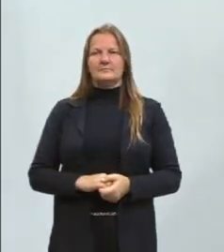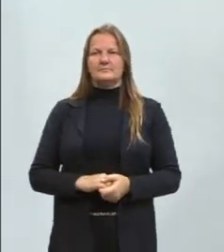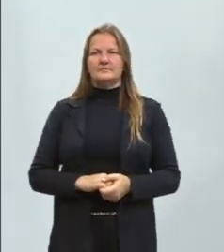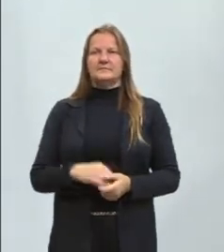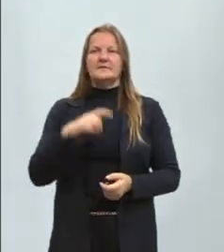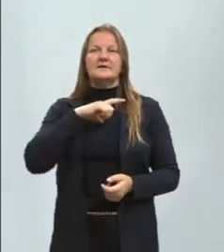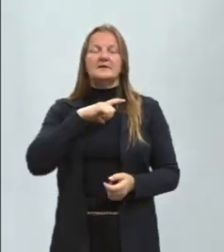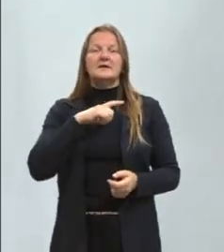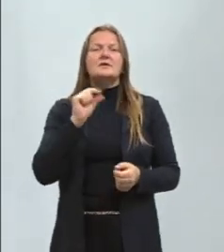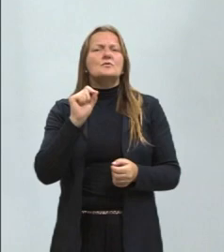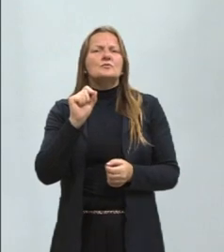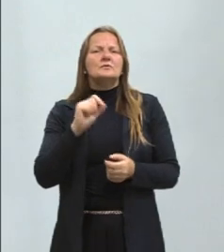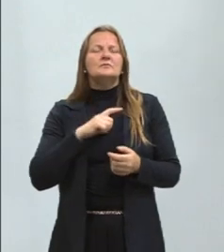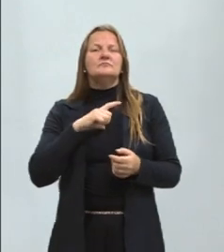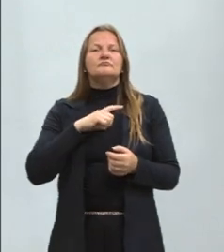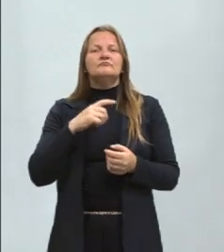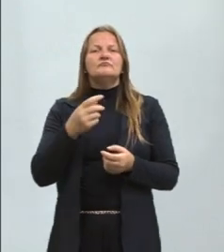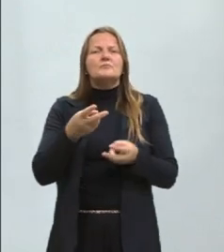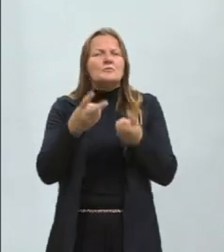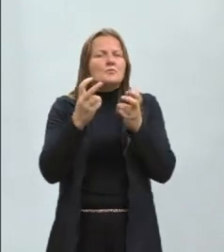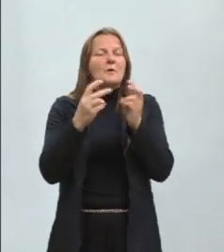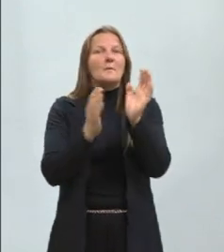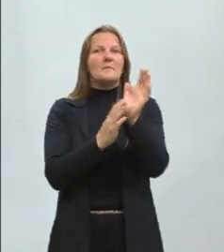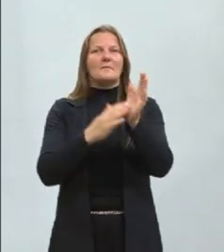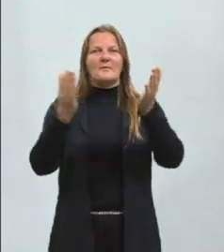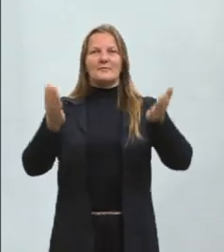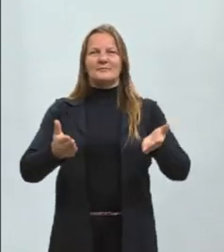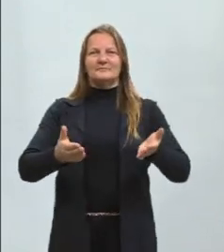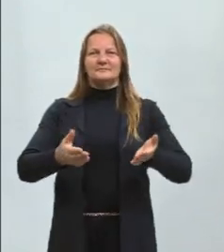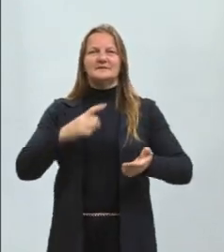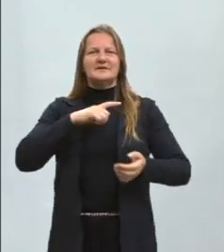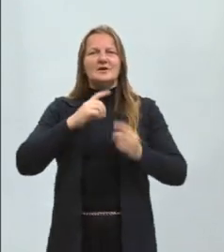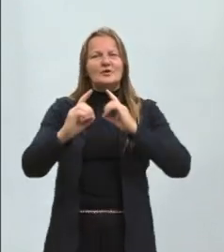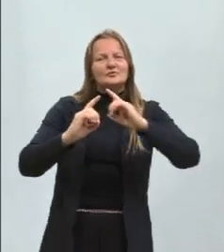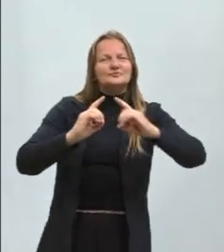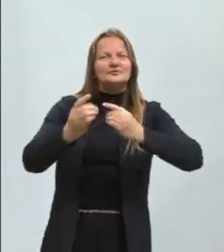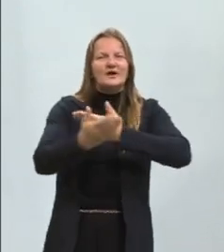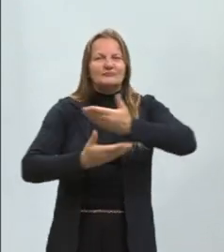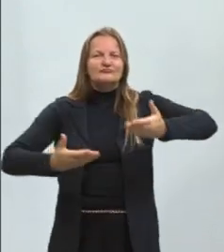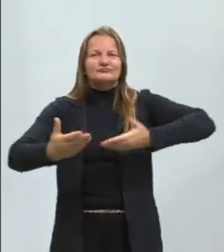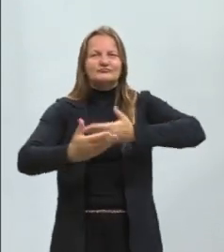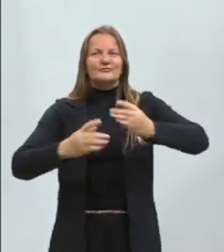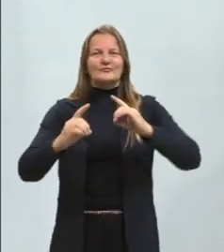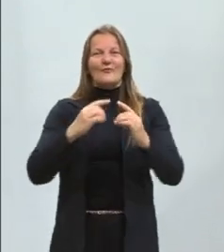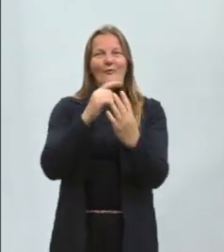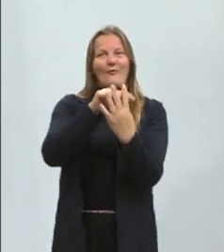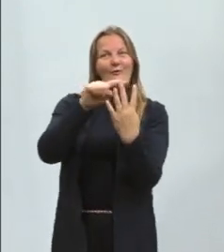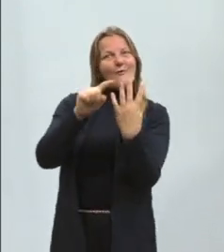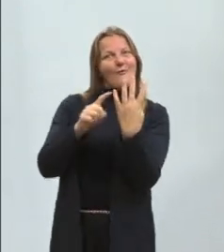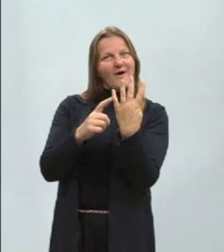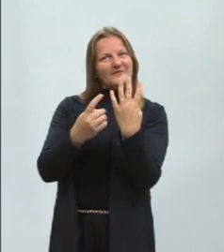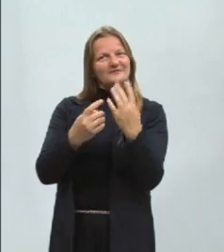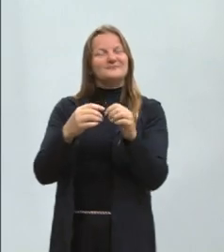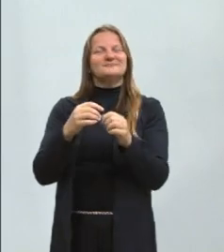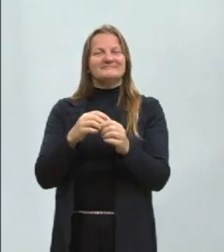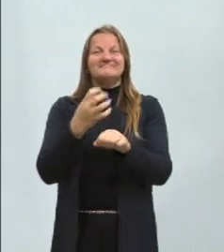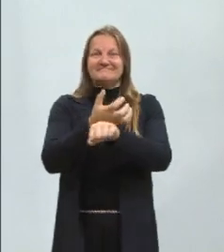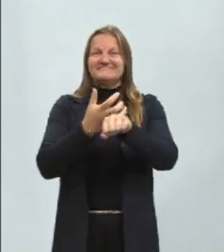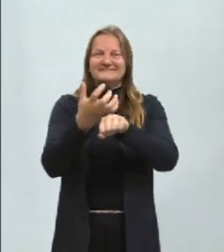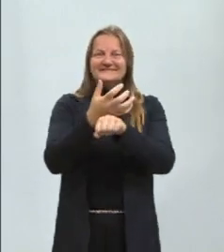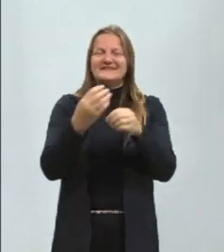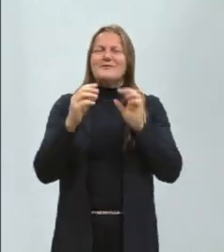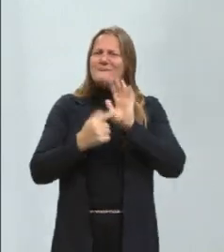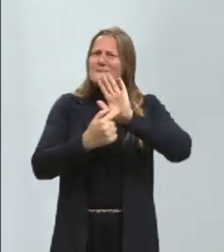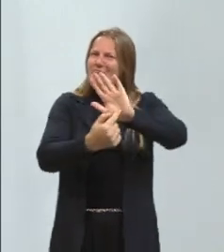tem aqui exatamente isso que a gente está propondo hoje que é esse diálogo entre esses nossos quatro componentes né e mostrando